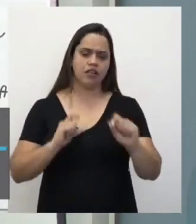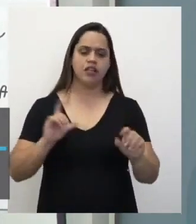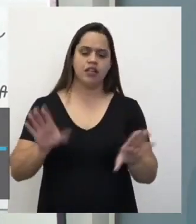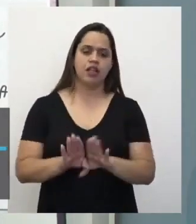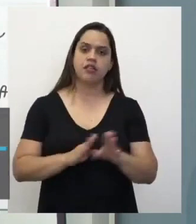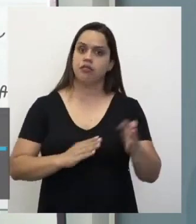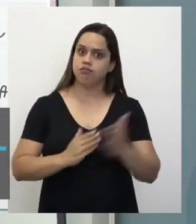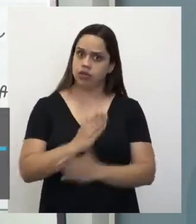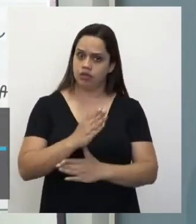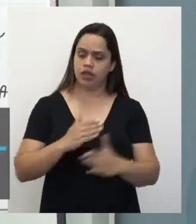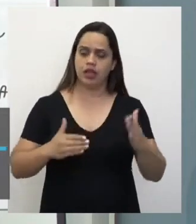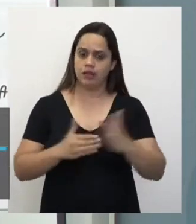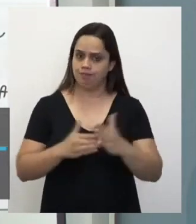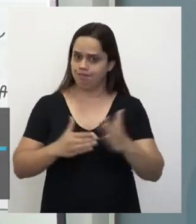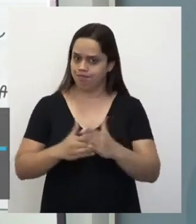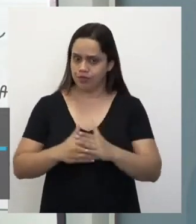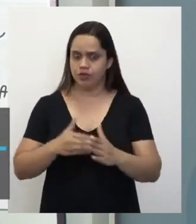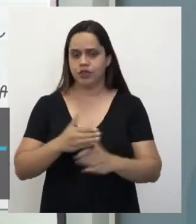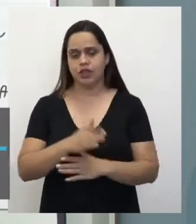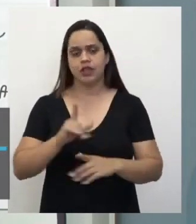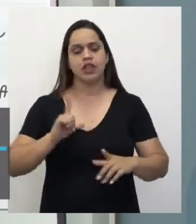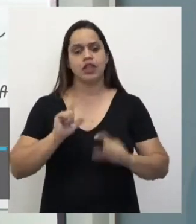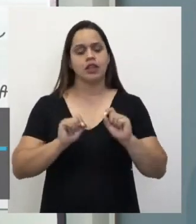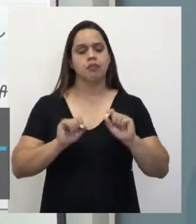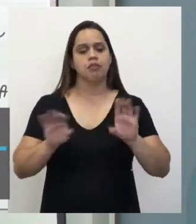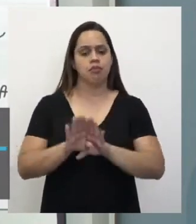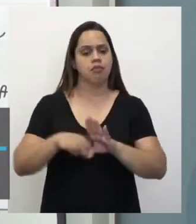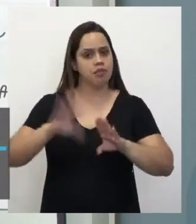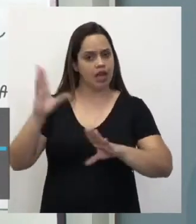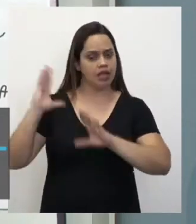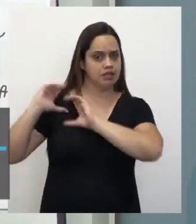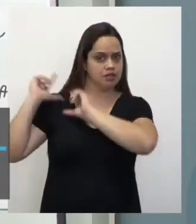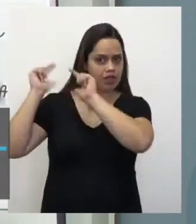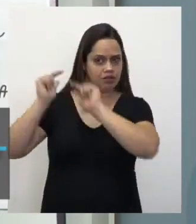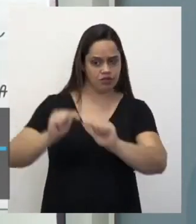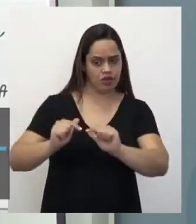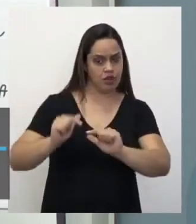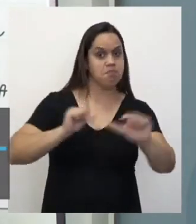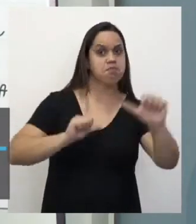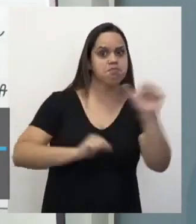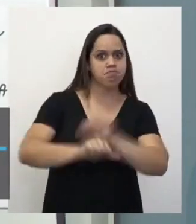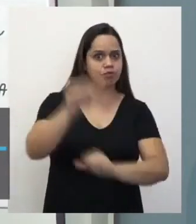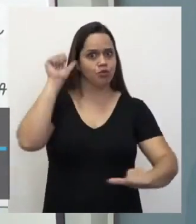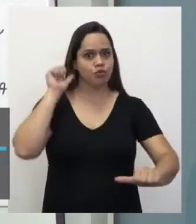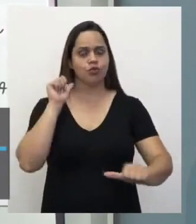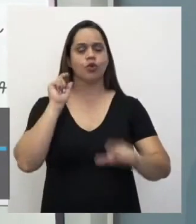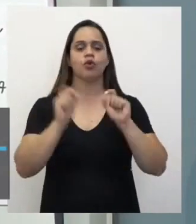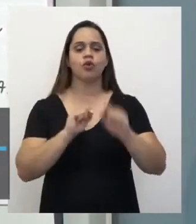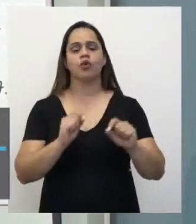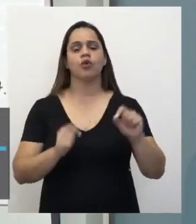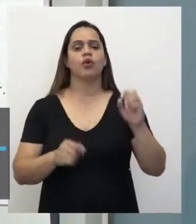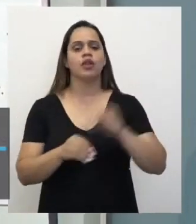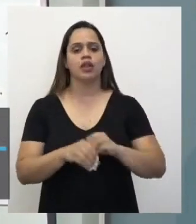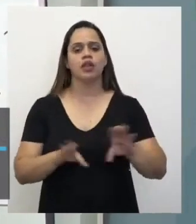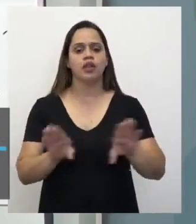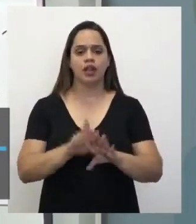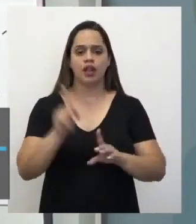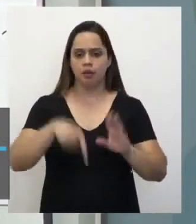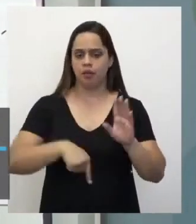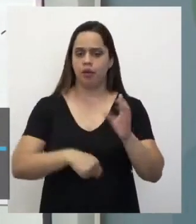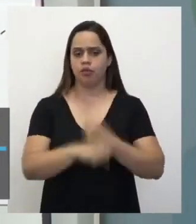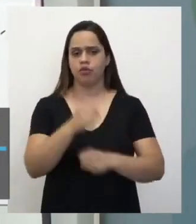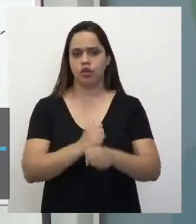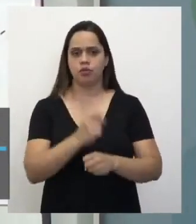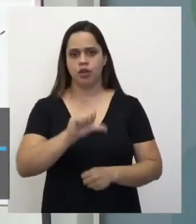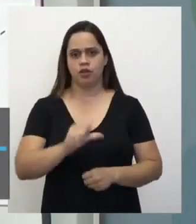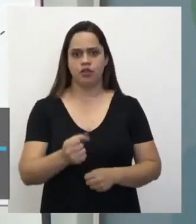que mais rompeu aí com as formas tradicionais artísticas que a gente teve anteriormente, dentro, claro, das artes visuais, foi a geração 80,